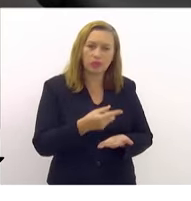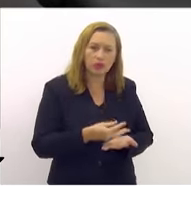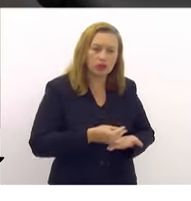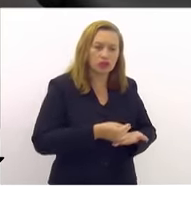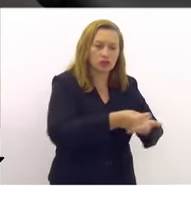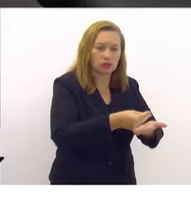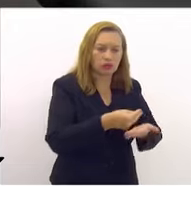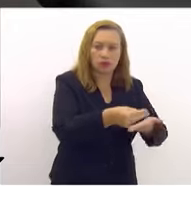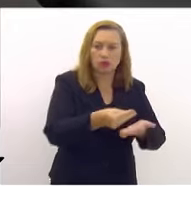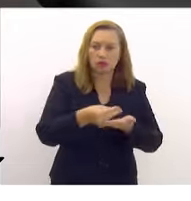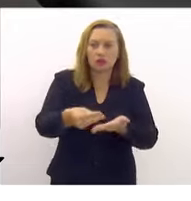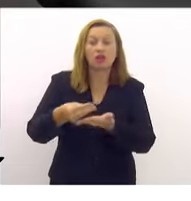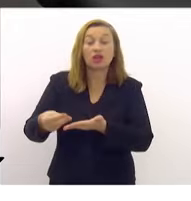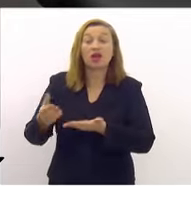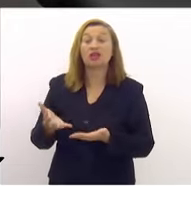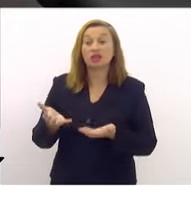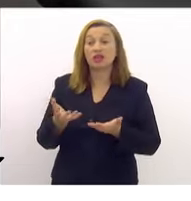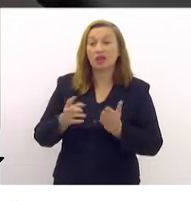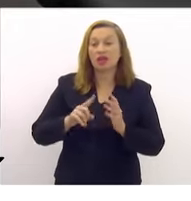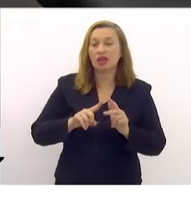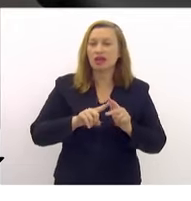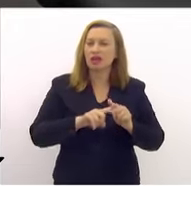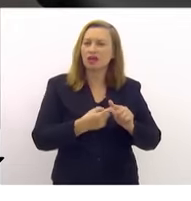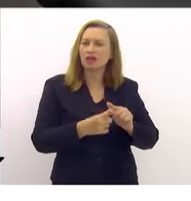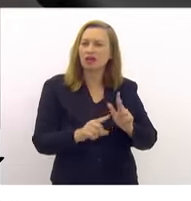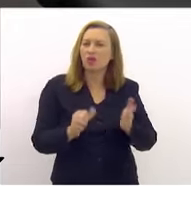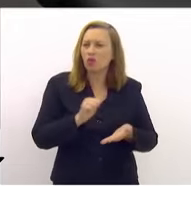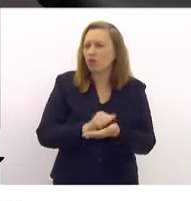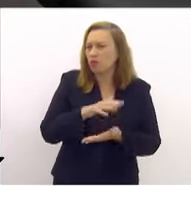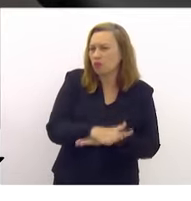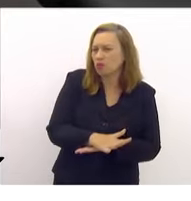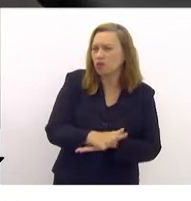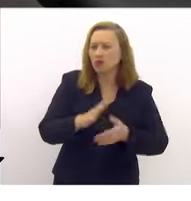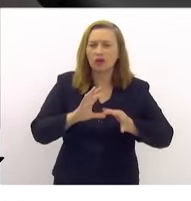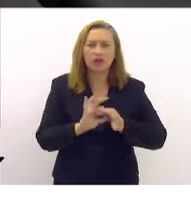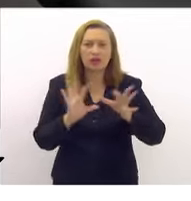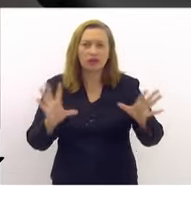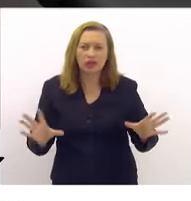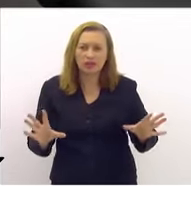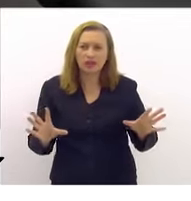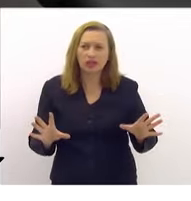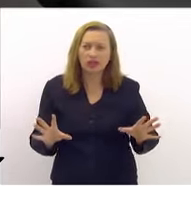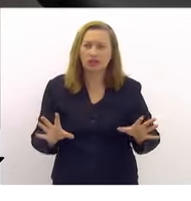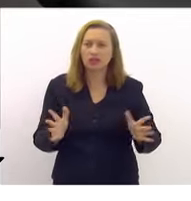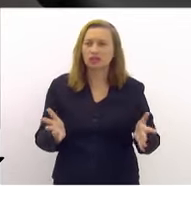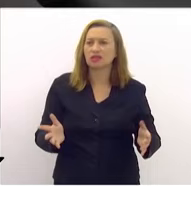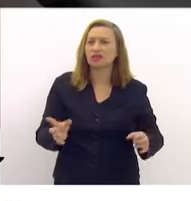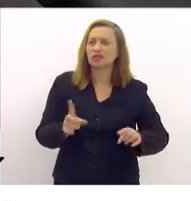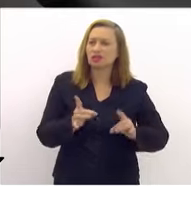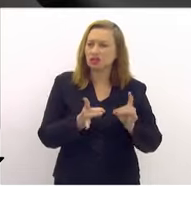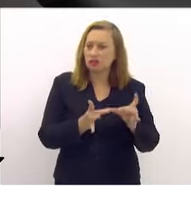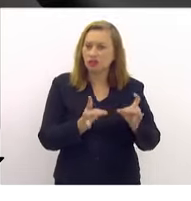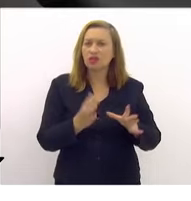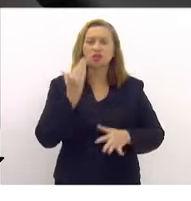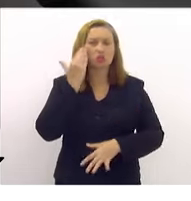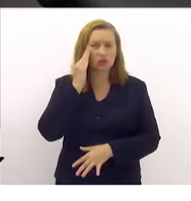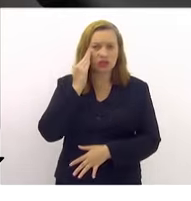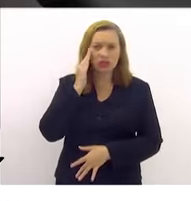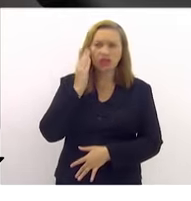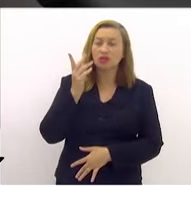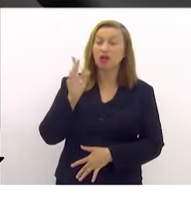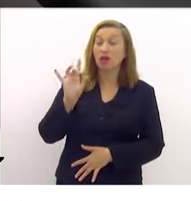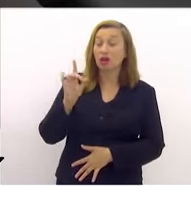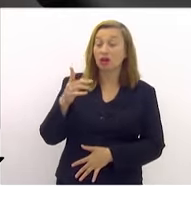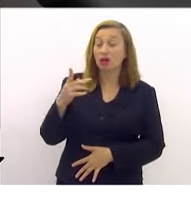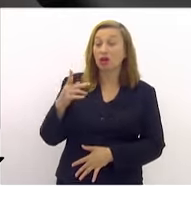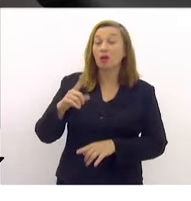com multa aquilo que é uma expressão e uma liberdade de mercado. Eu estou entendendo o seu espírito, mas